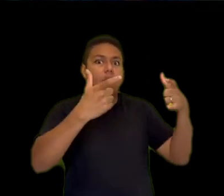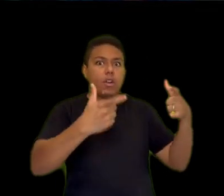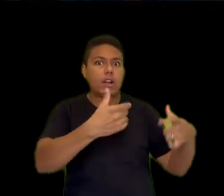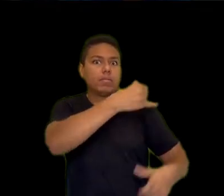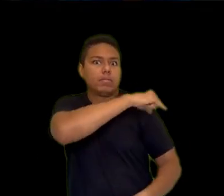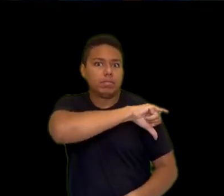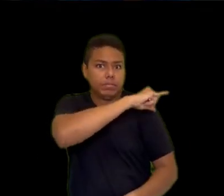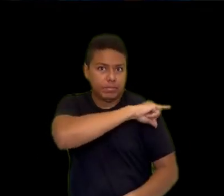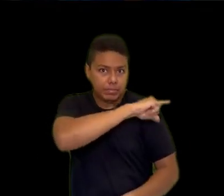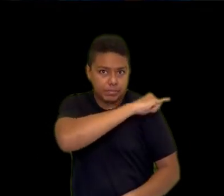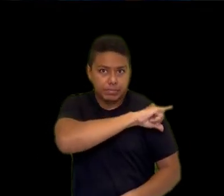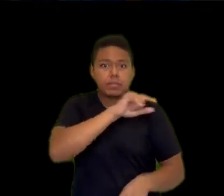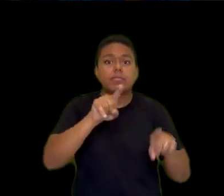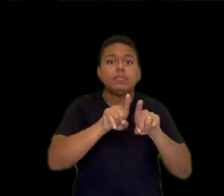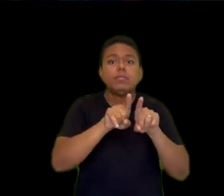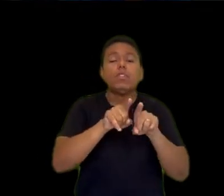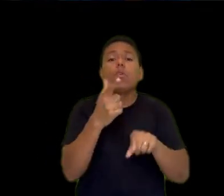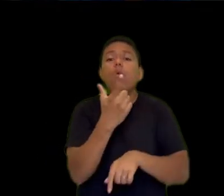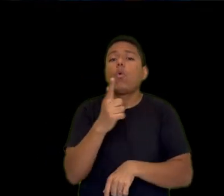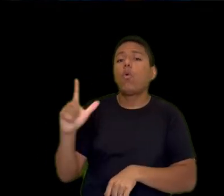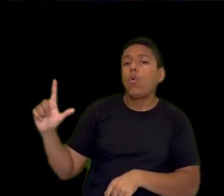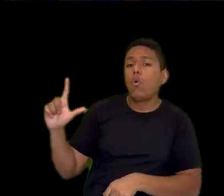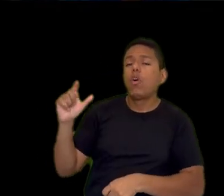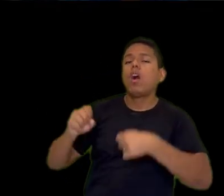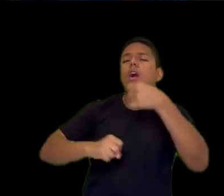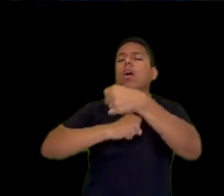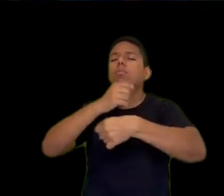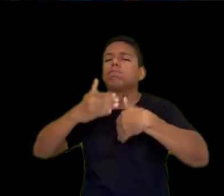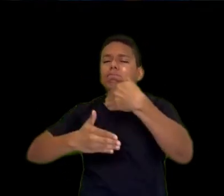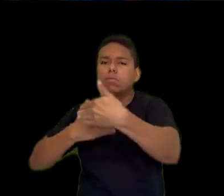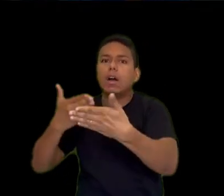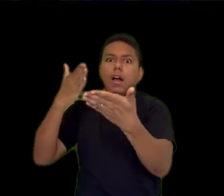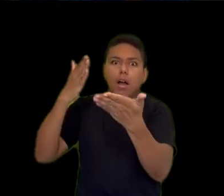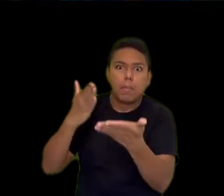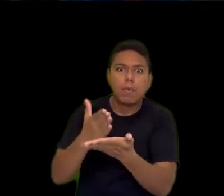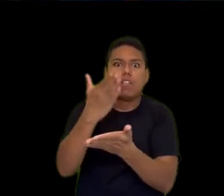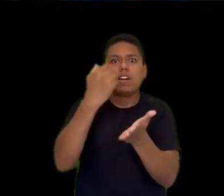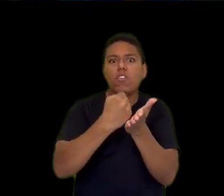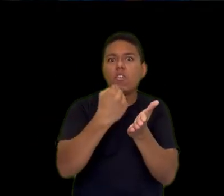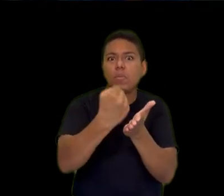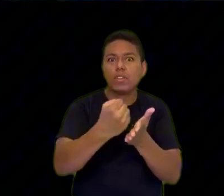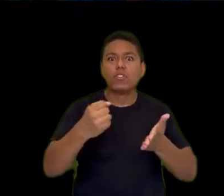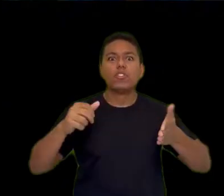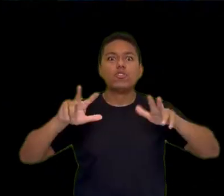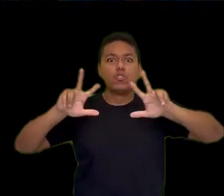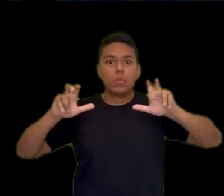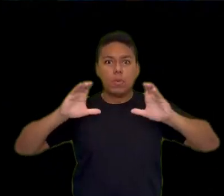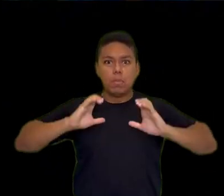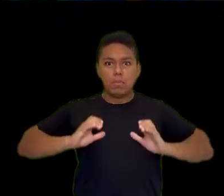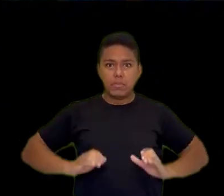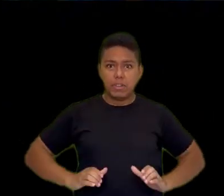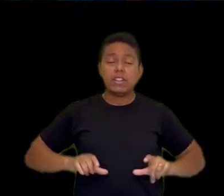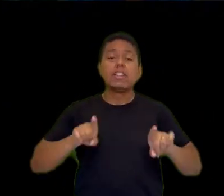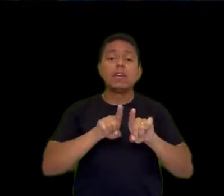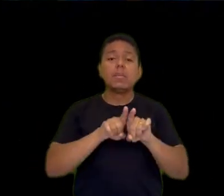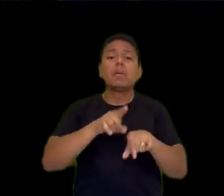de Postura, e com isso a prática da licença no controle das fábricas. Em